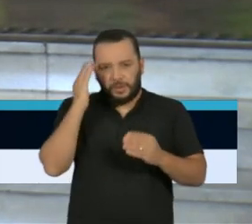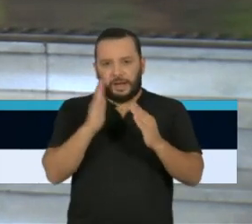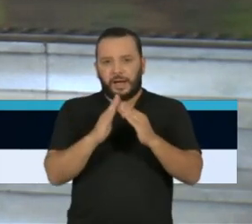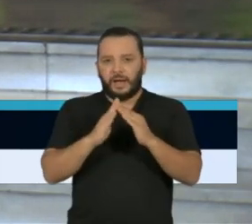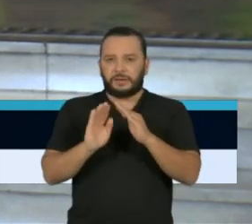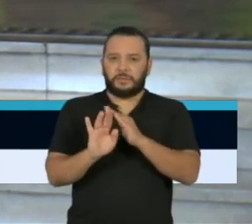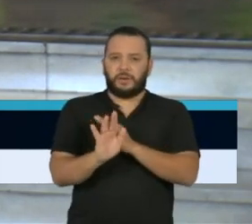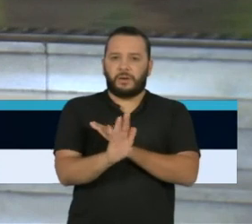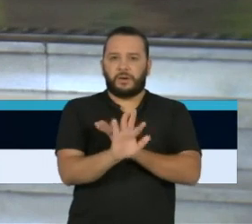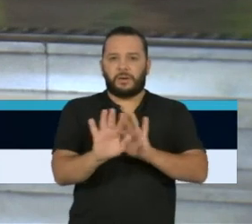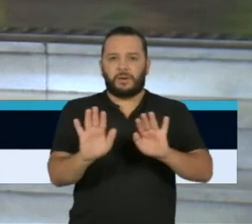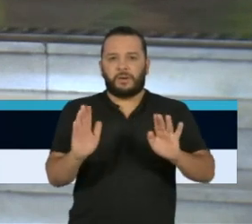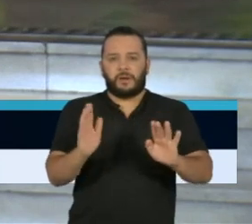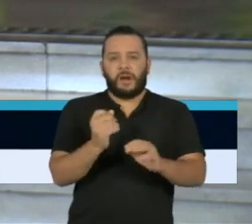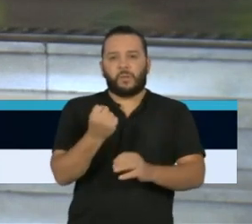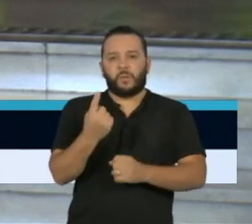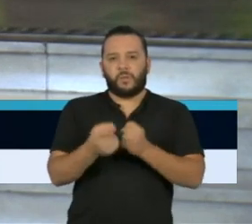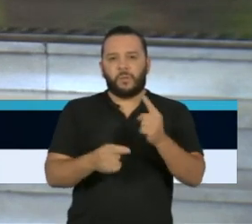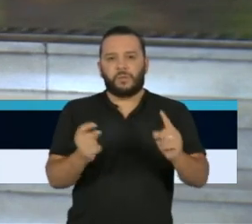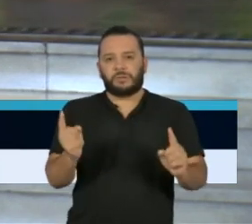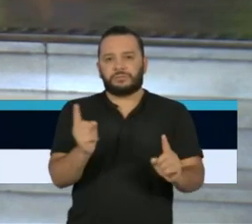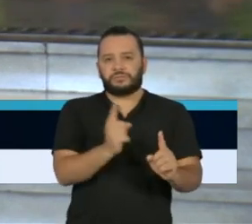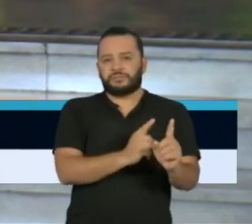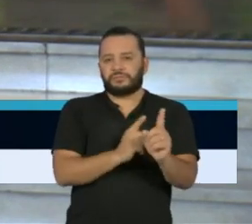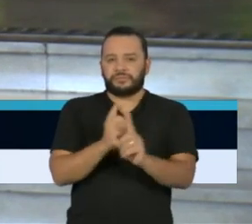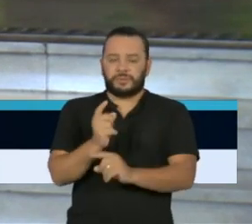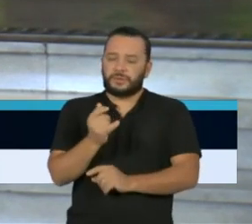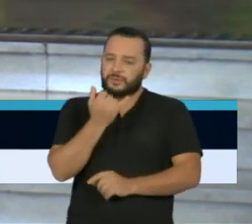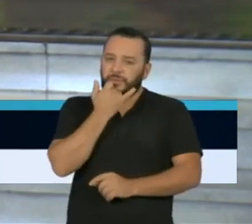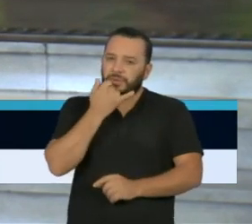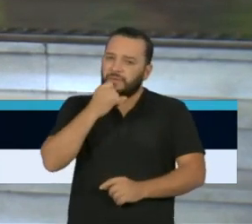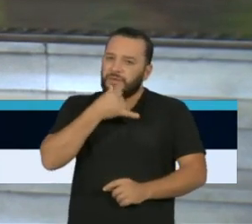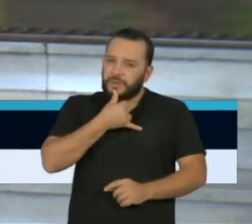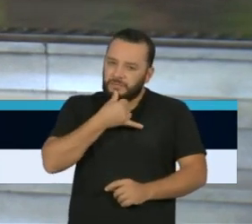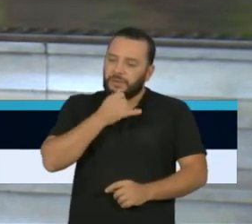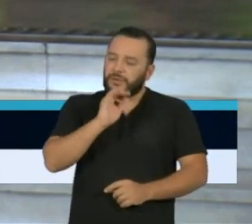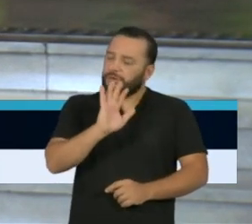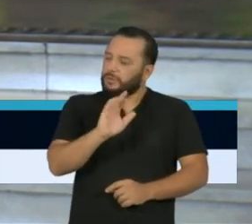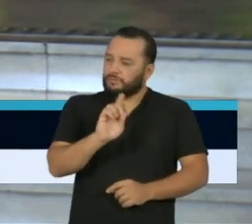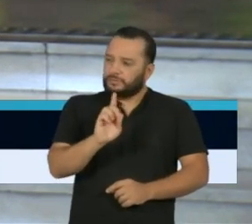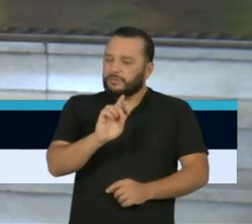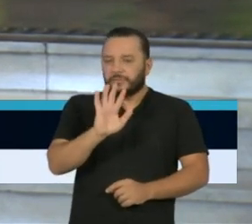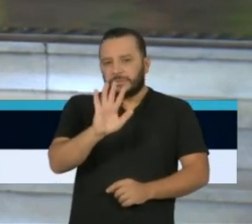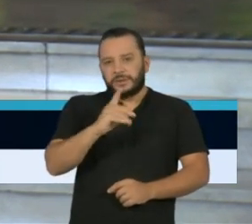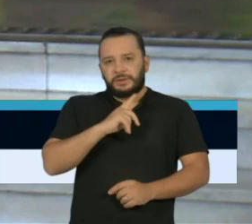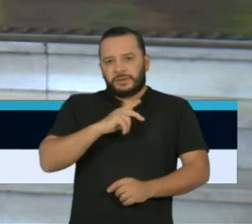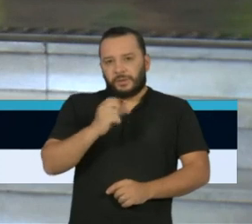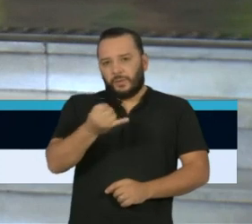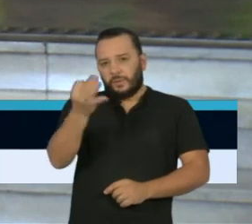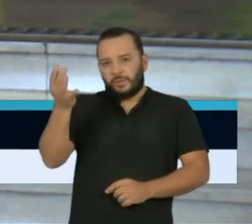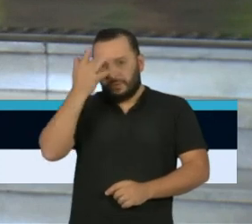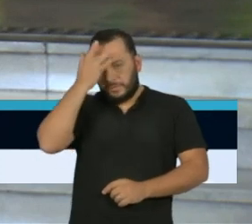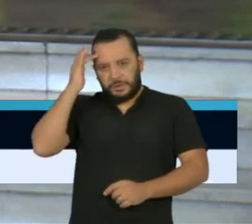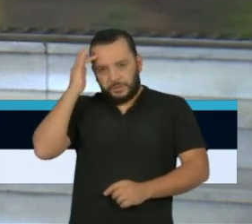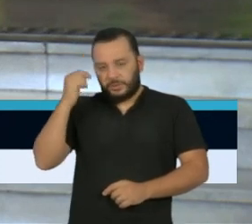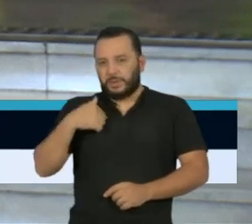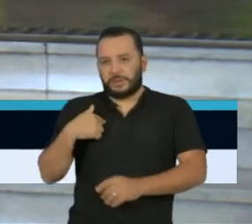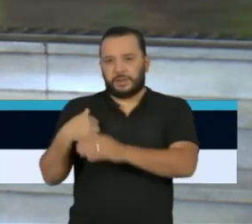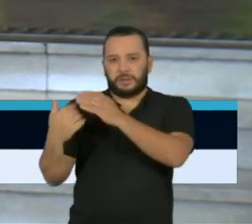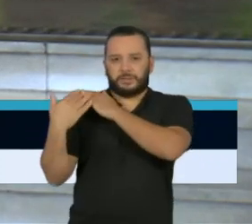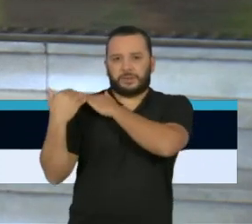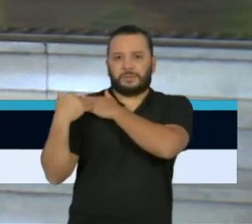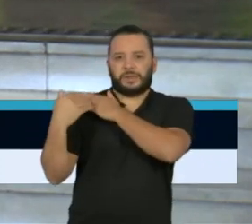há informações, estímulo pelas redes sociais de pessoas que são absolutamente